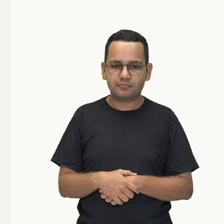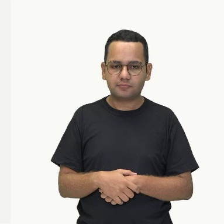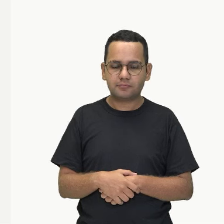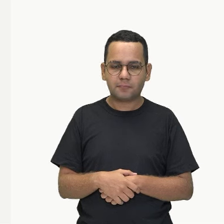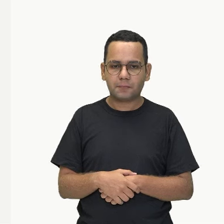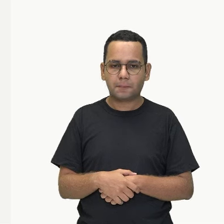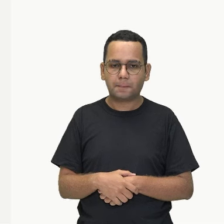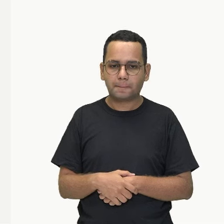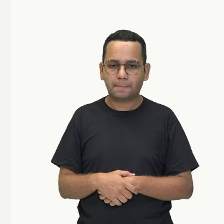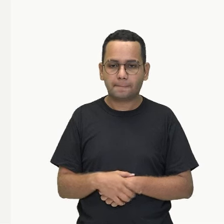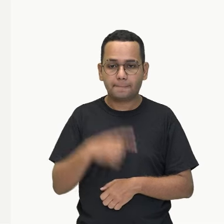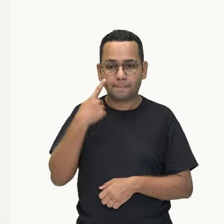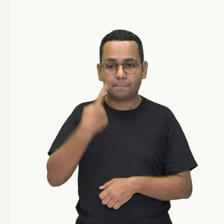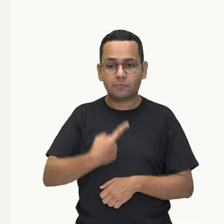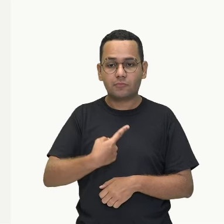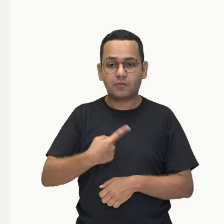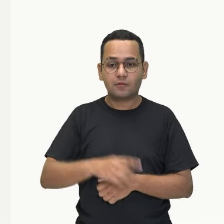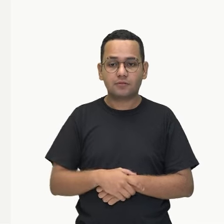x